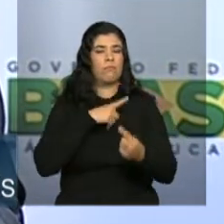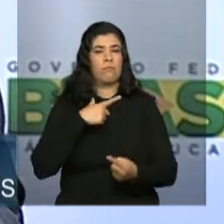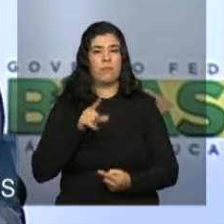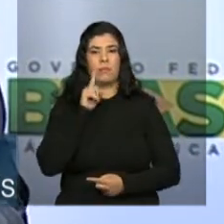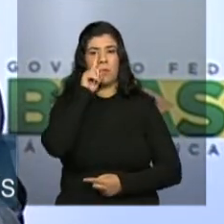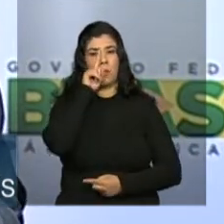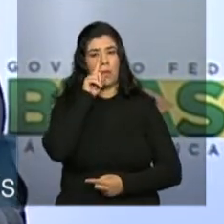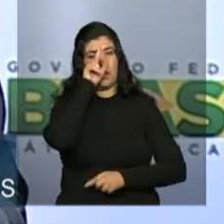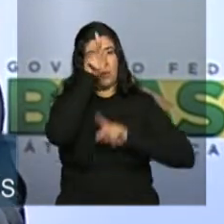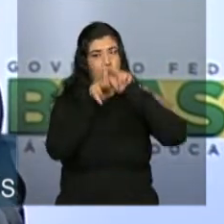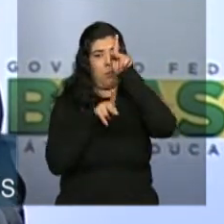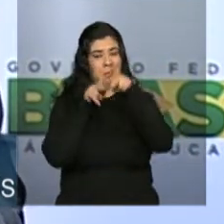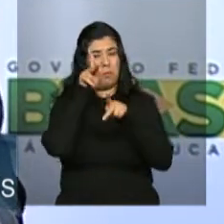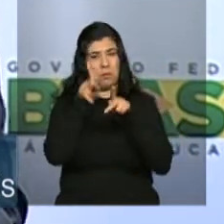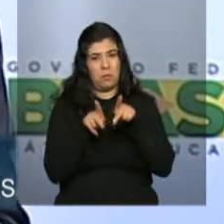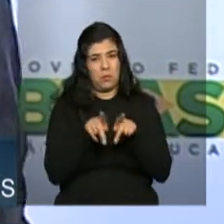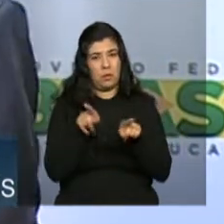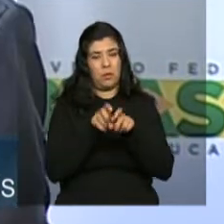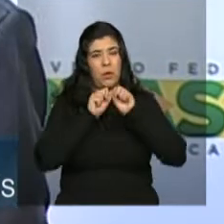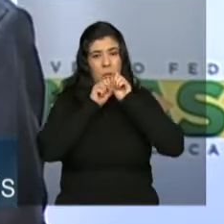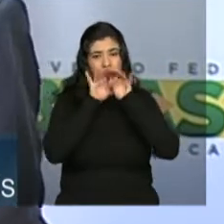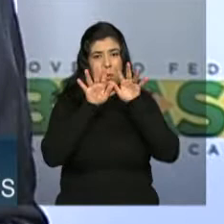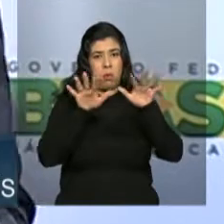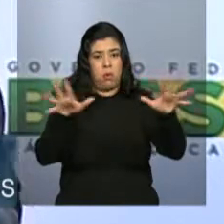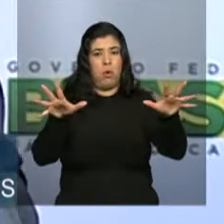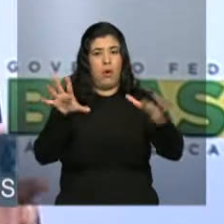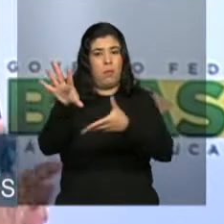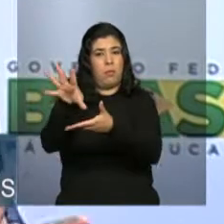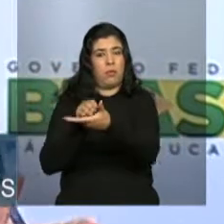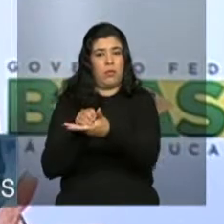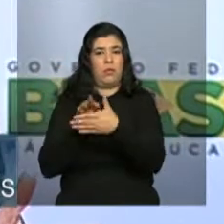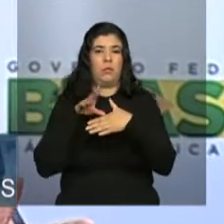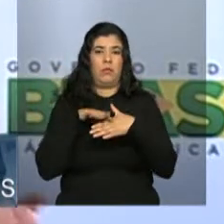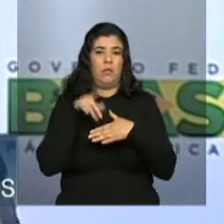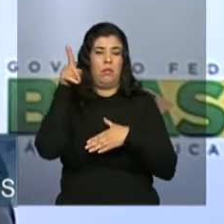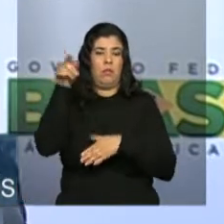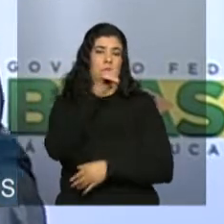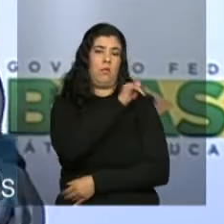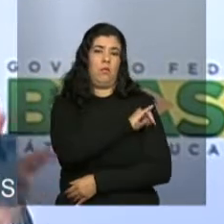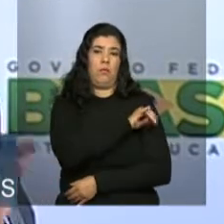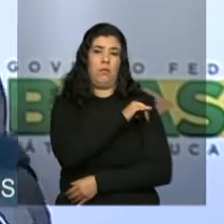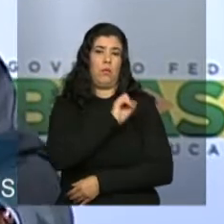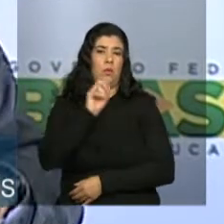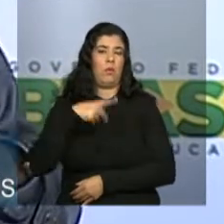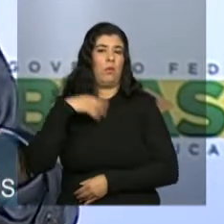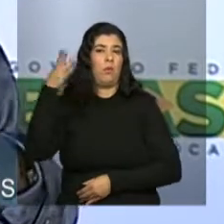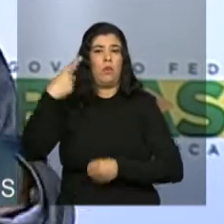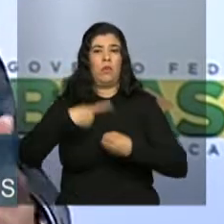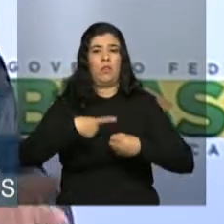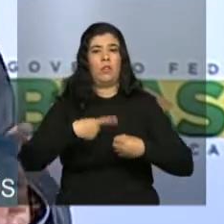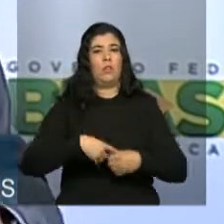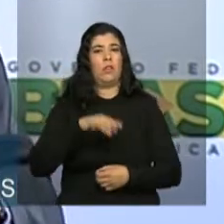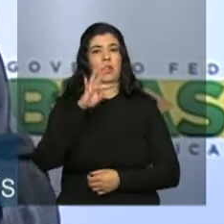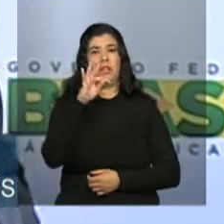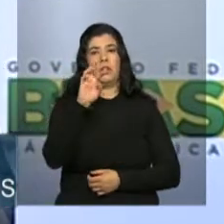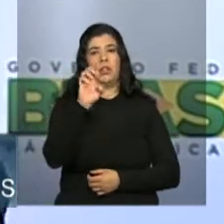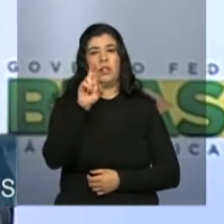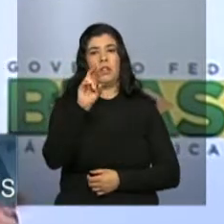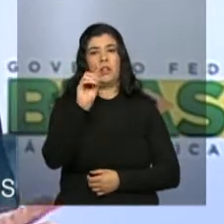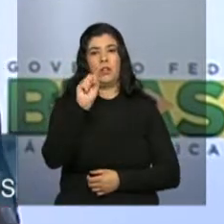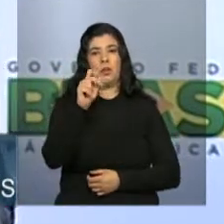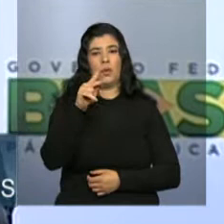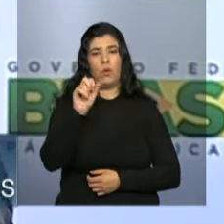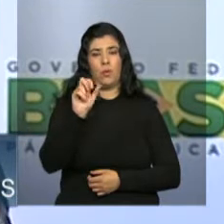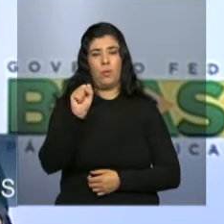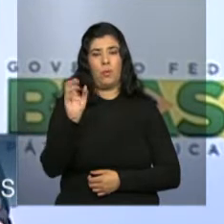risco para que de disseminação da malária para a população do Rio de Janeiro para a população de Petrópolis e Teresópolis e Nova Friburgo